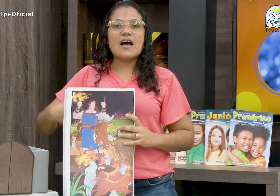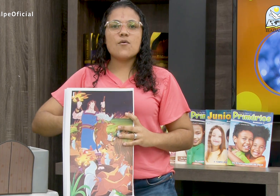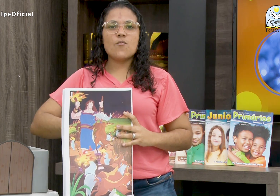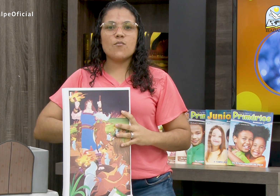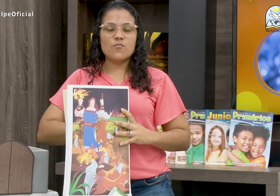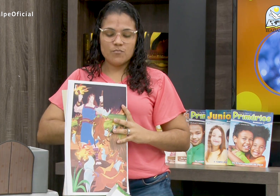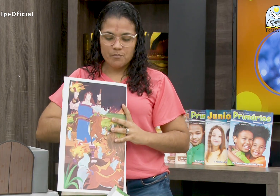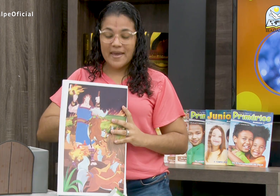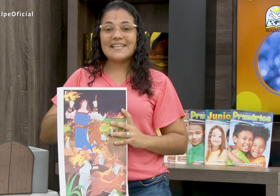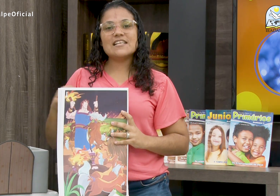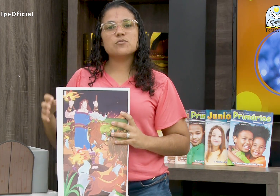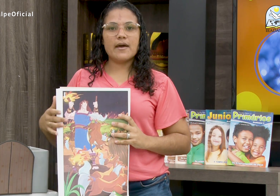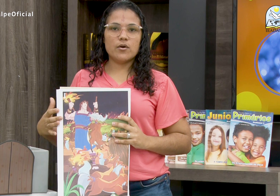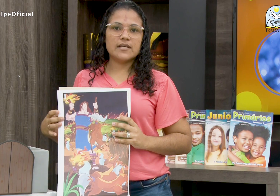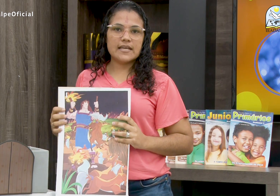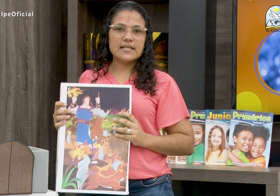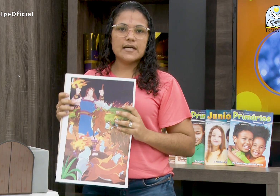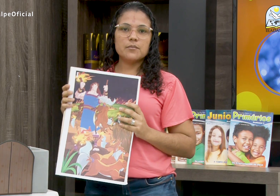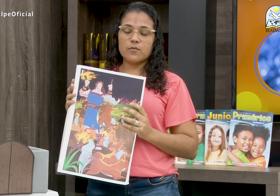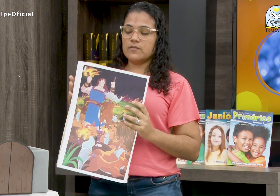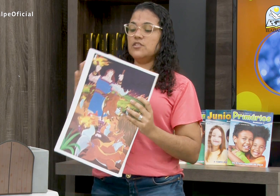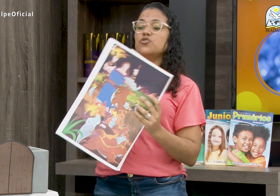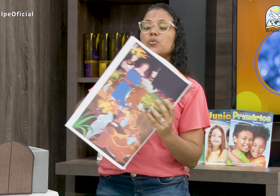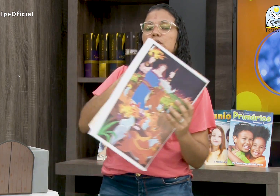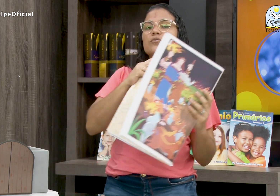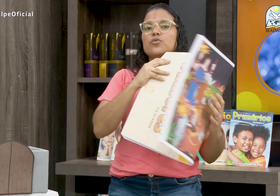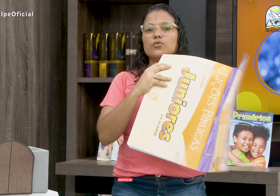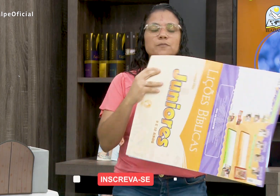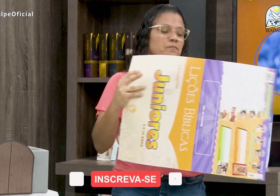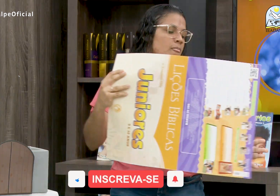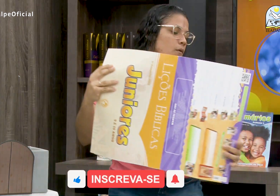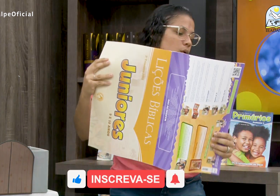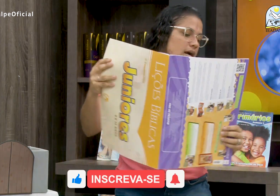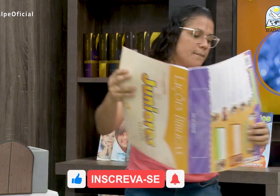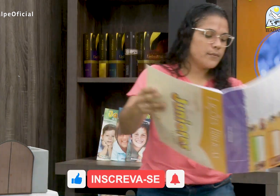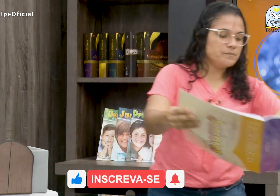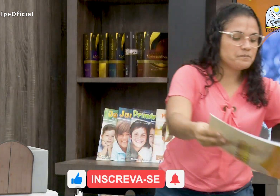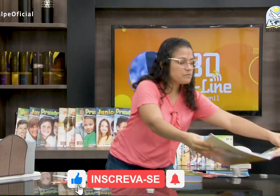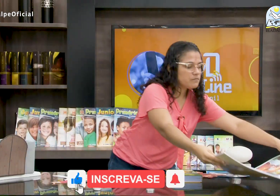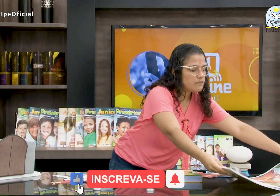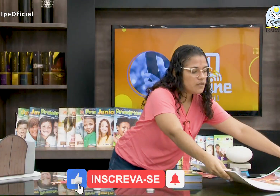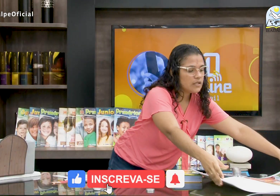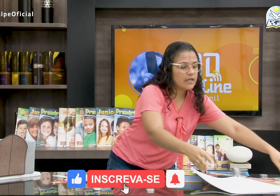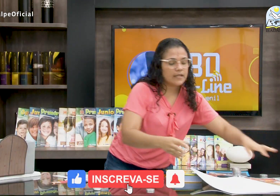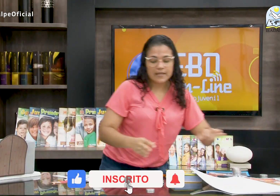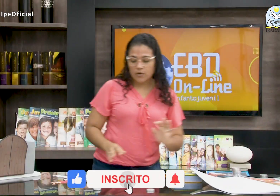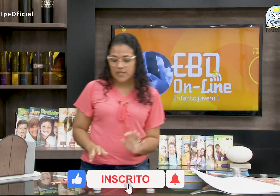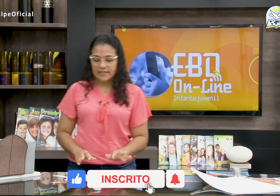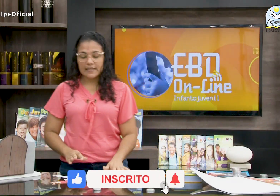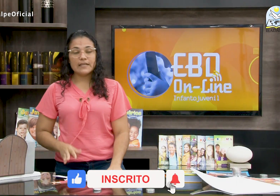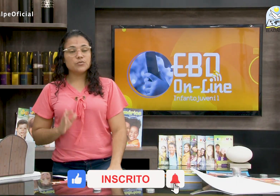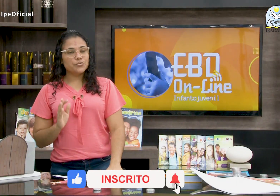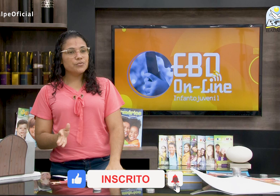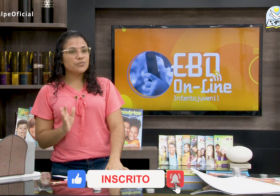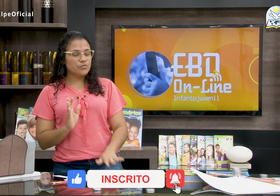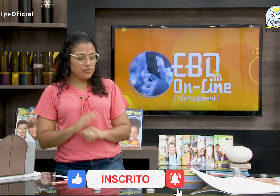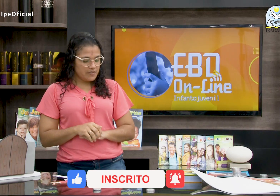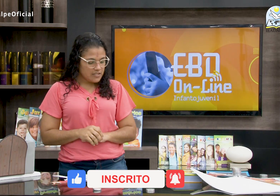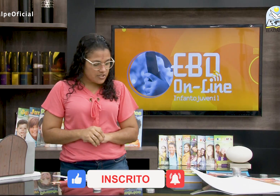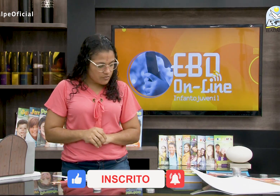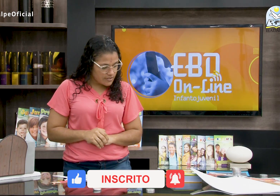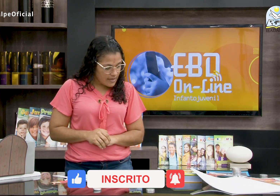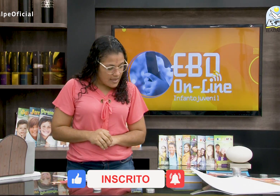elas conseguiram alcançar um pedaço maior daquele campo, destruindo todo o campo da colheita lá